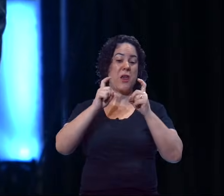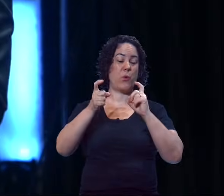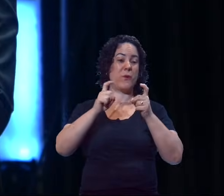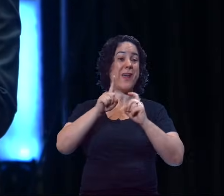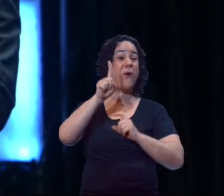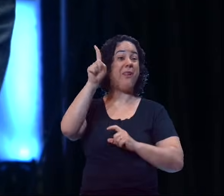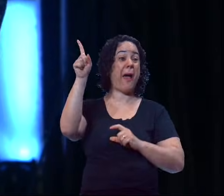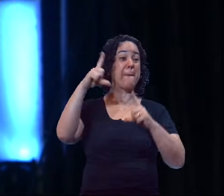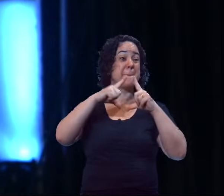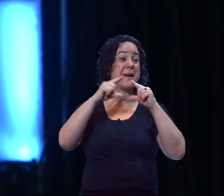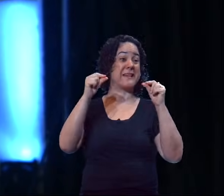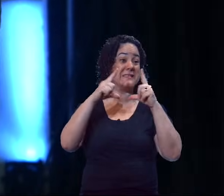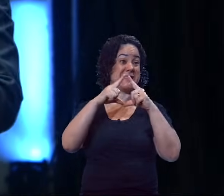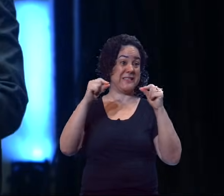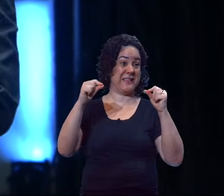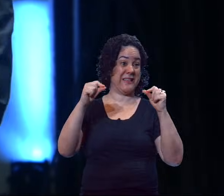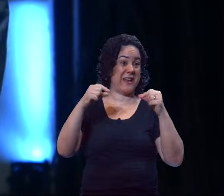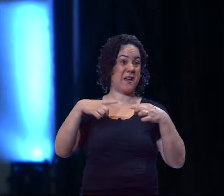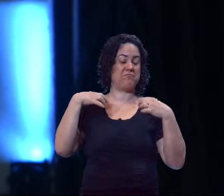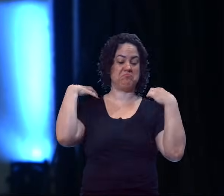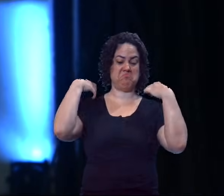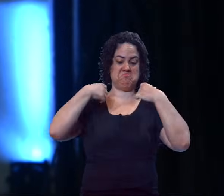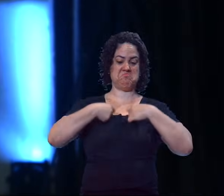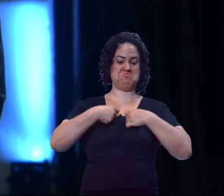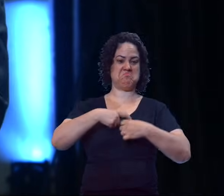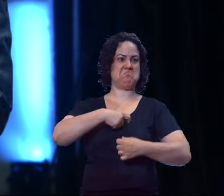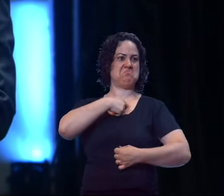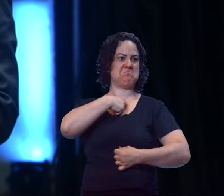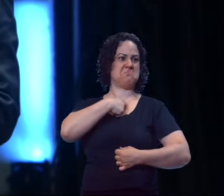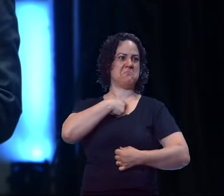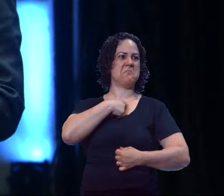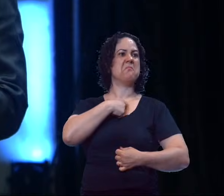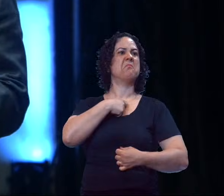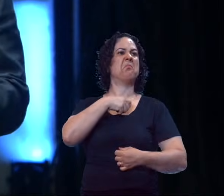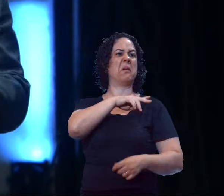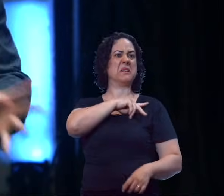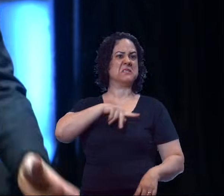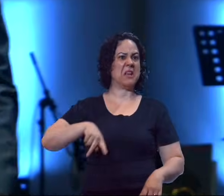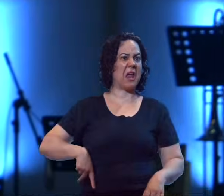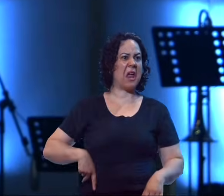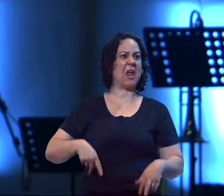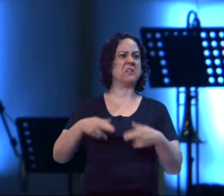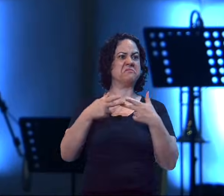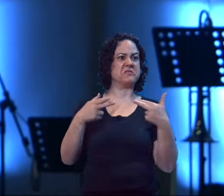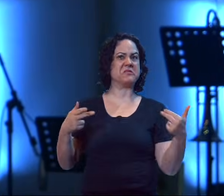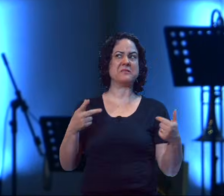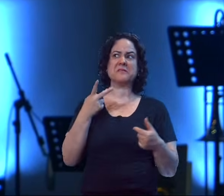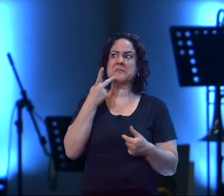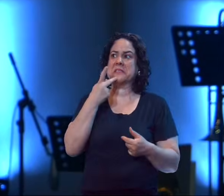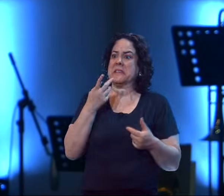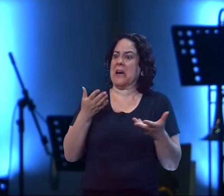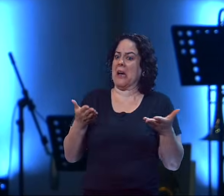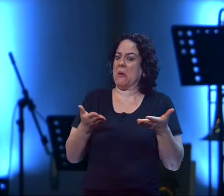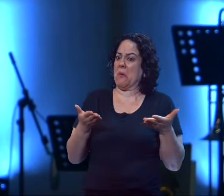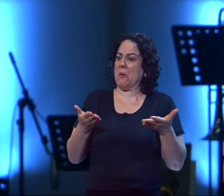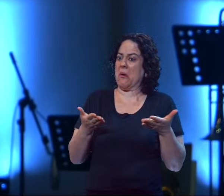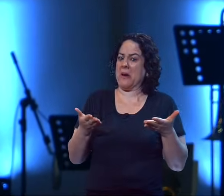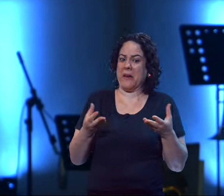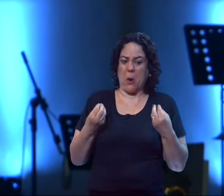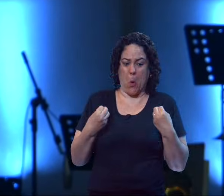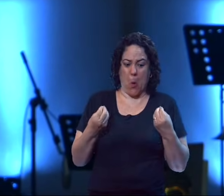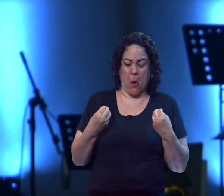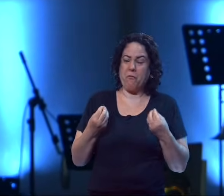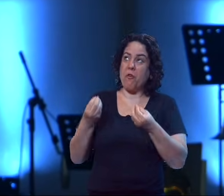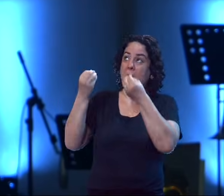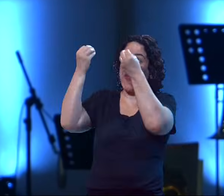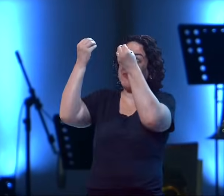do Governo, onde já estavam as autoridades, o presidente, já está todo mundo. E aí ele falou: bom, agora eu vou entregar o voto. E Deus